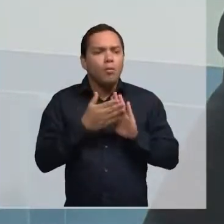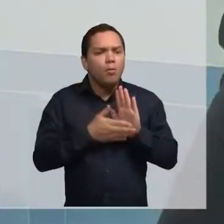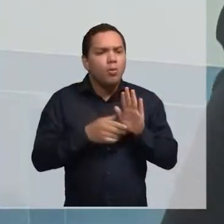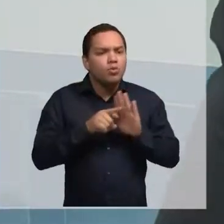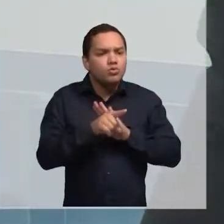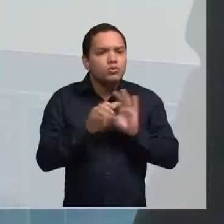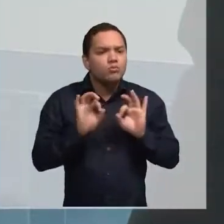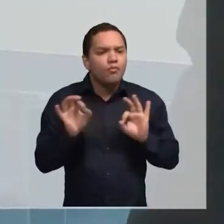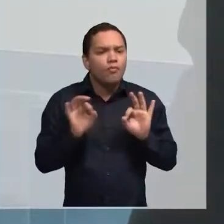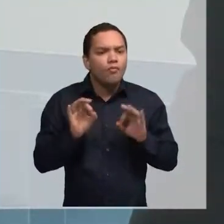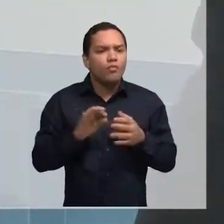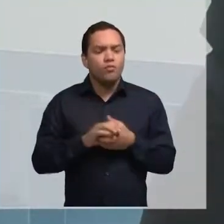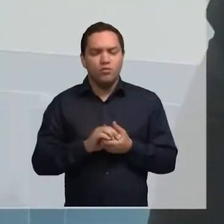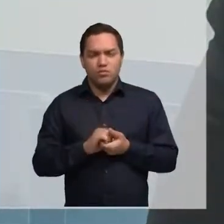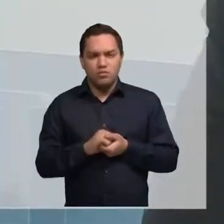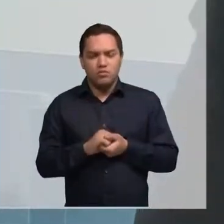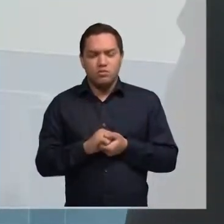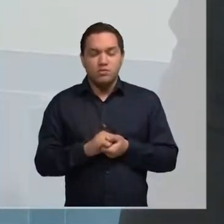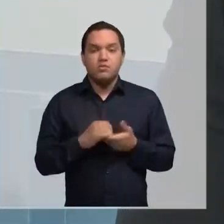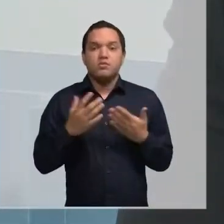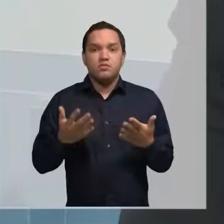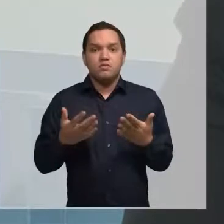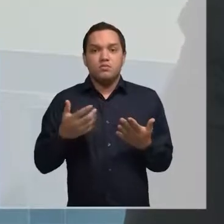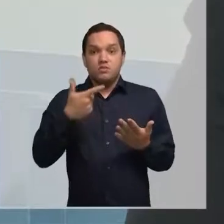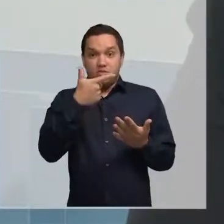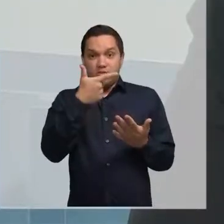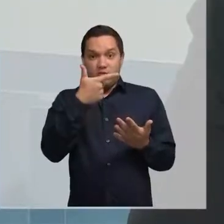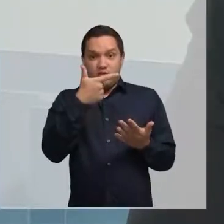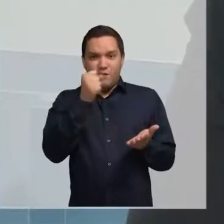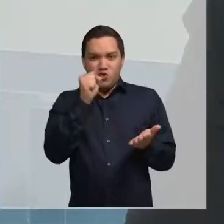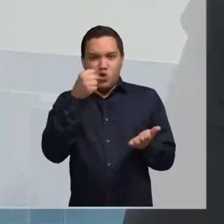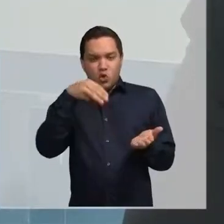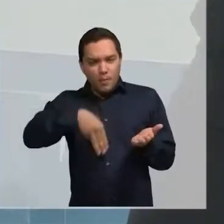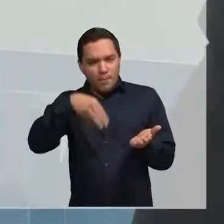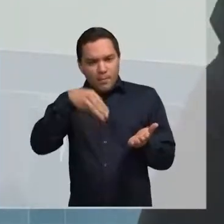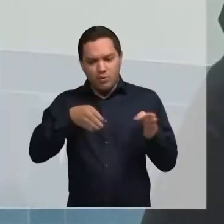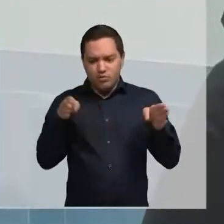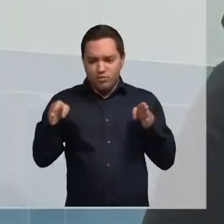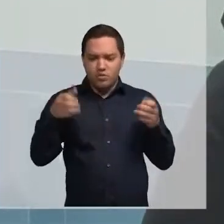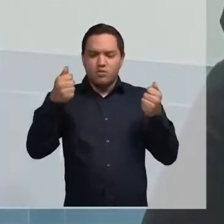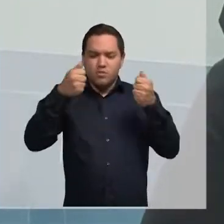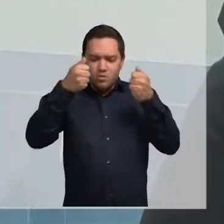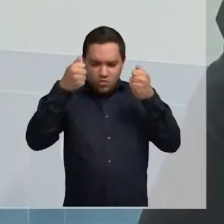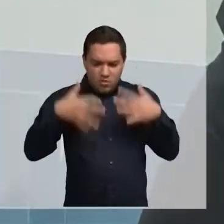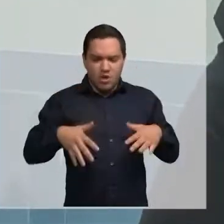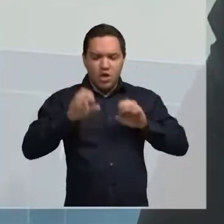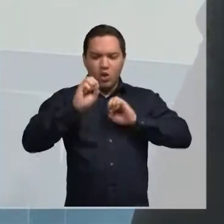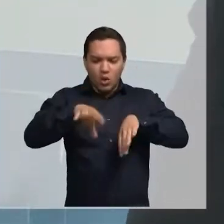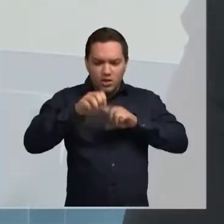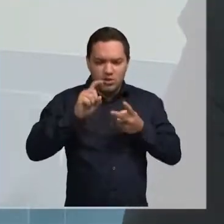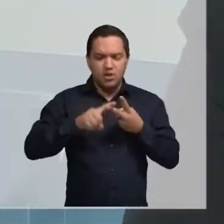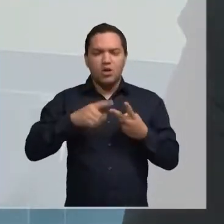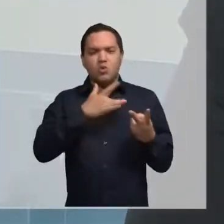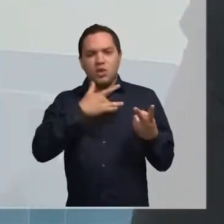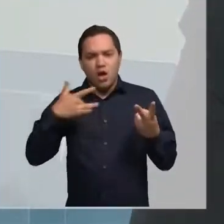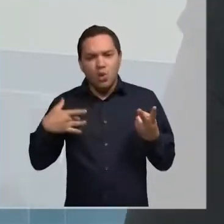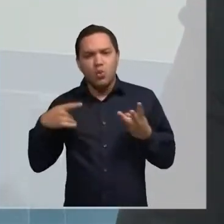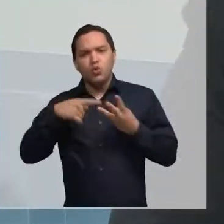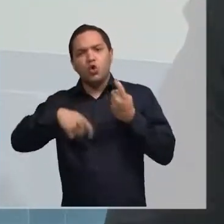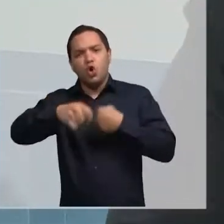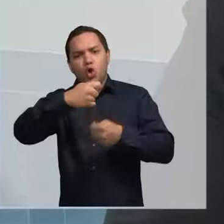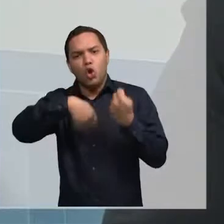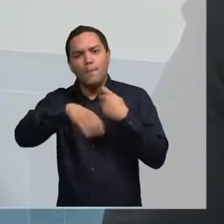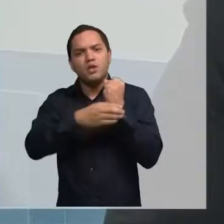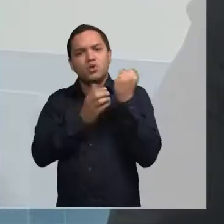se você detalhar. Em 28 minutos dá para detalhar a saúde, dá para detalhar a educação, né? Dá para detalhar a economia. Essa foi